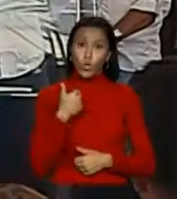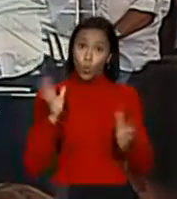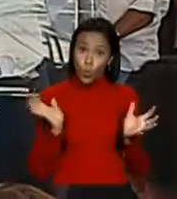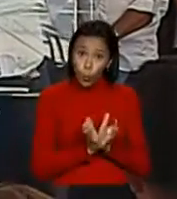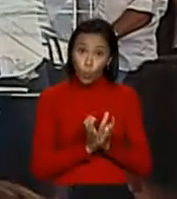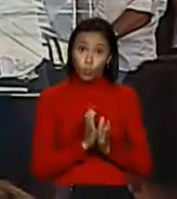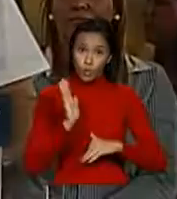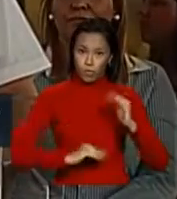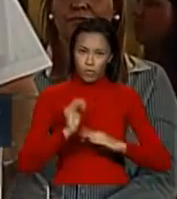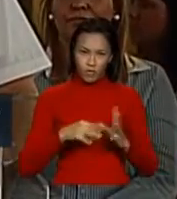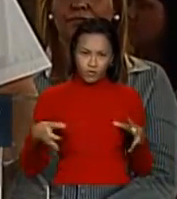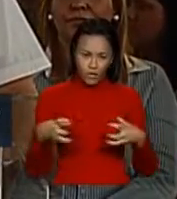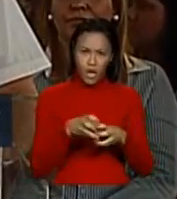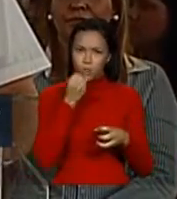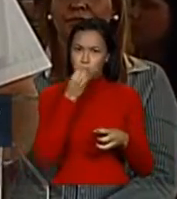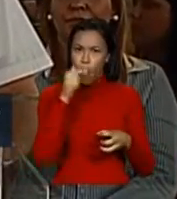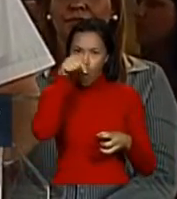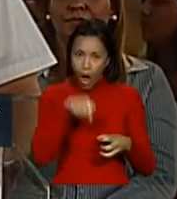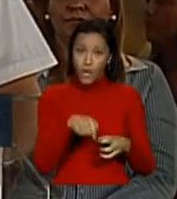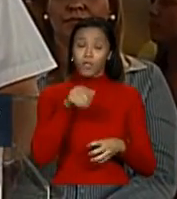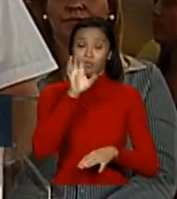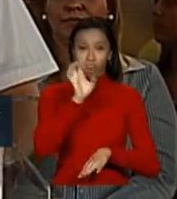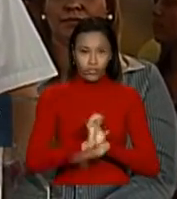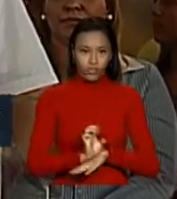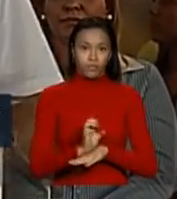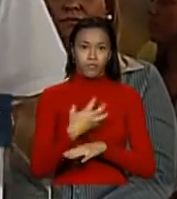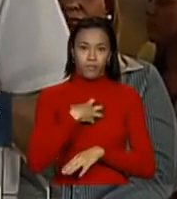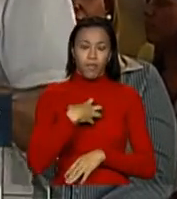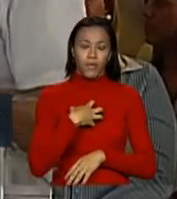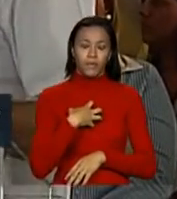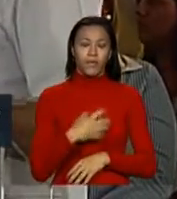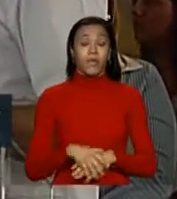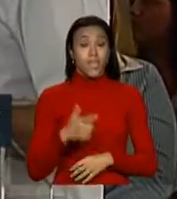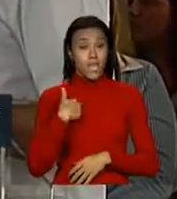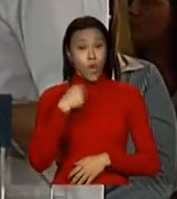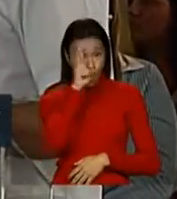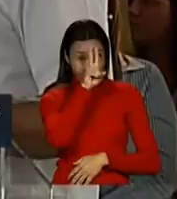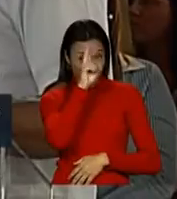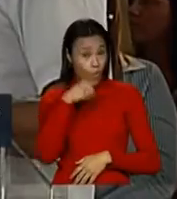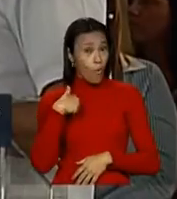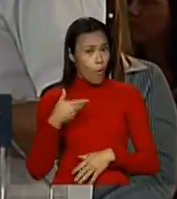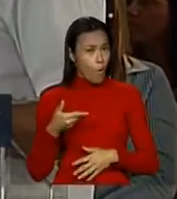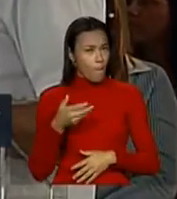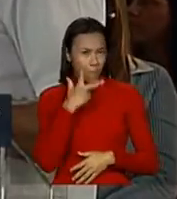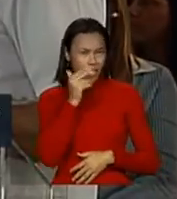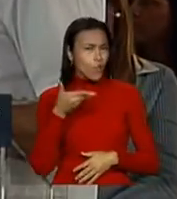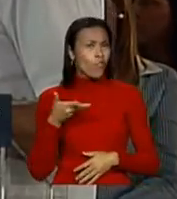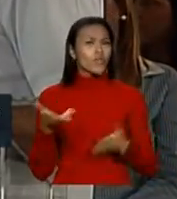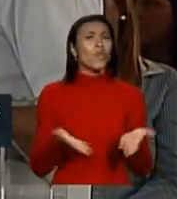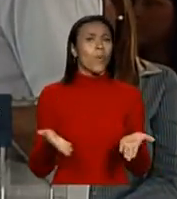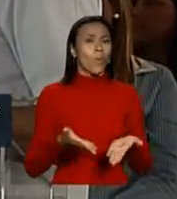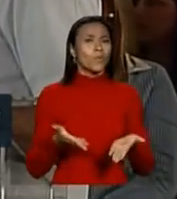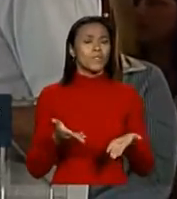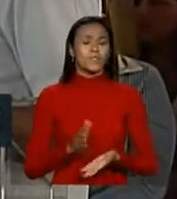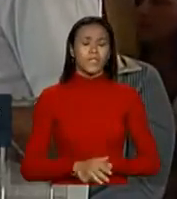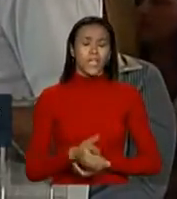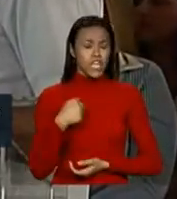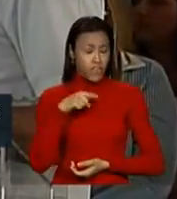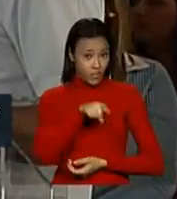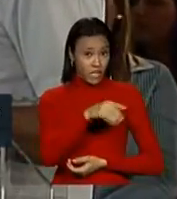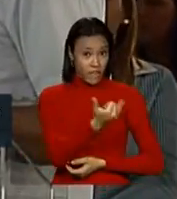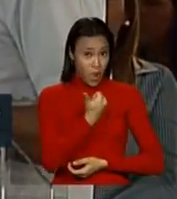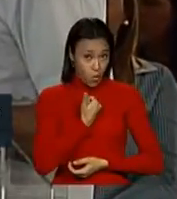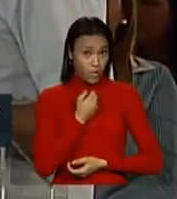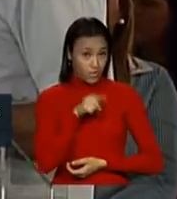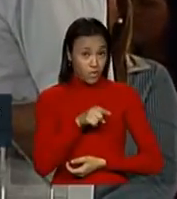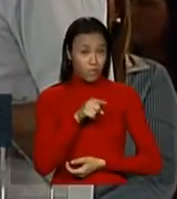de saúde fantástica aqui na Bahia e eu me lembro como se fosse hoje viu sola que uma das primeiras coisas que você falou